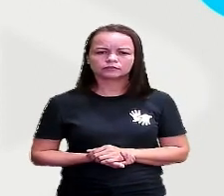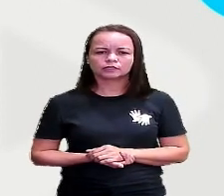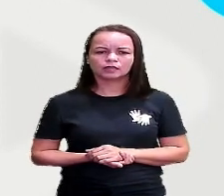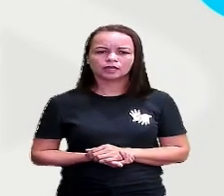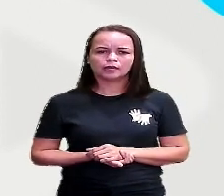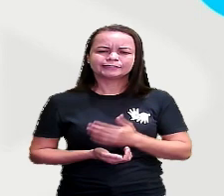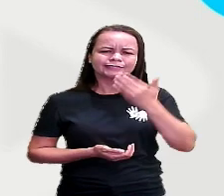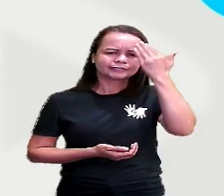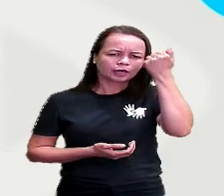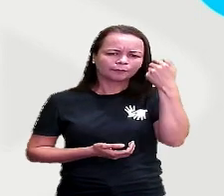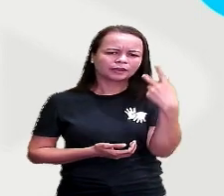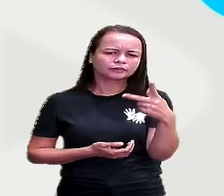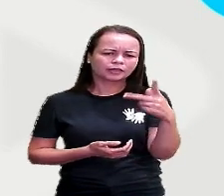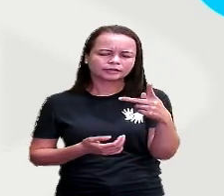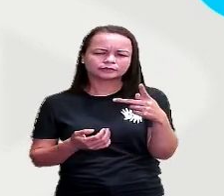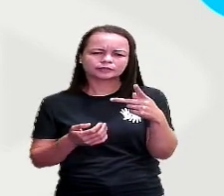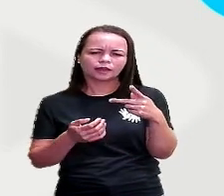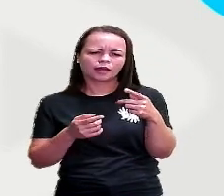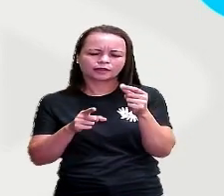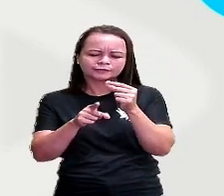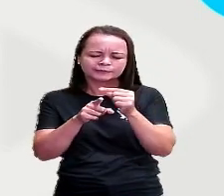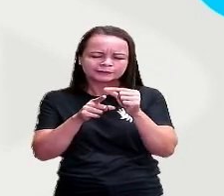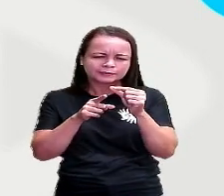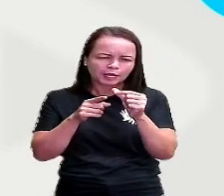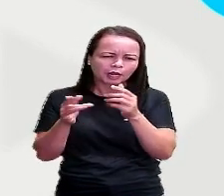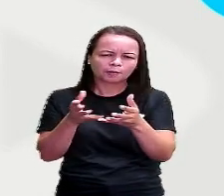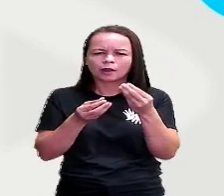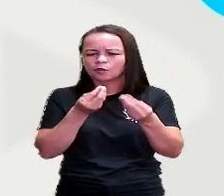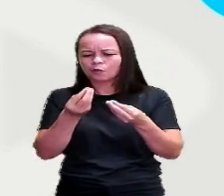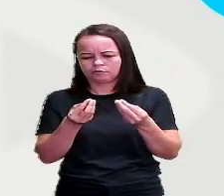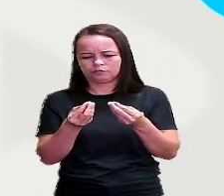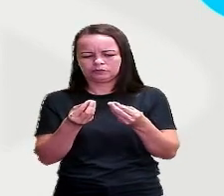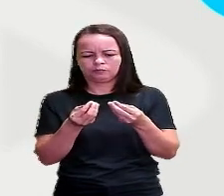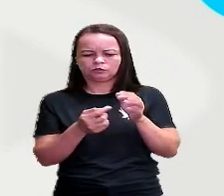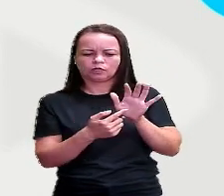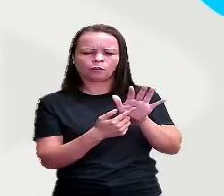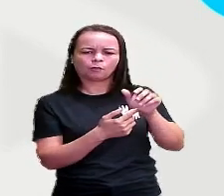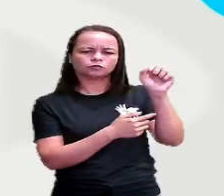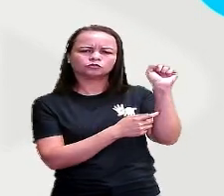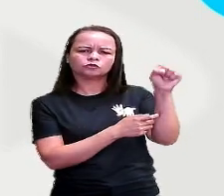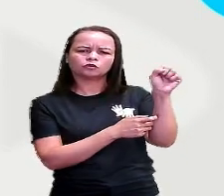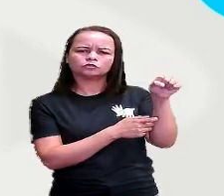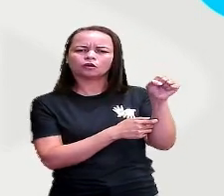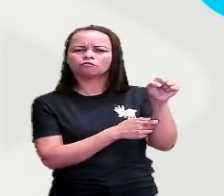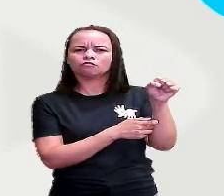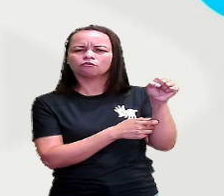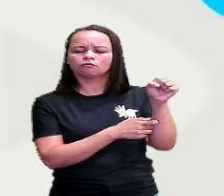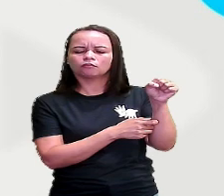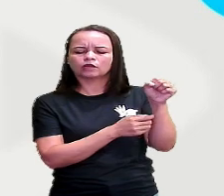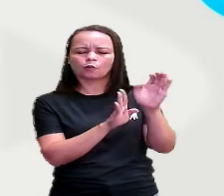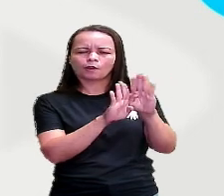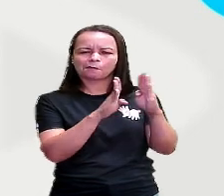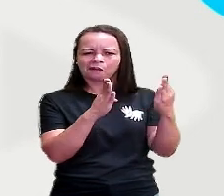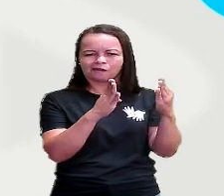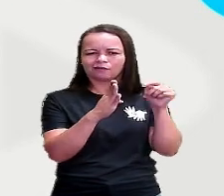tônica? Eu botei uma portinha ali, toque, toque. Significa o quê?